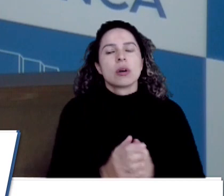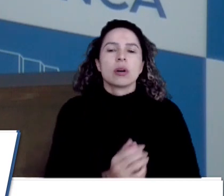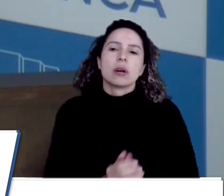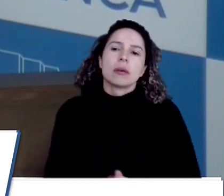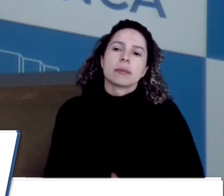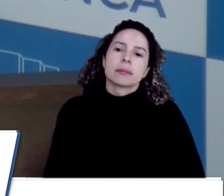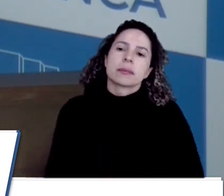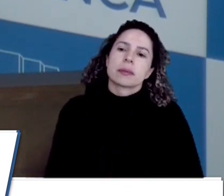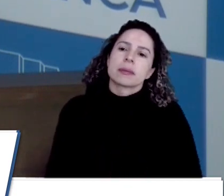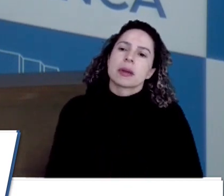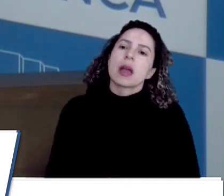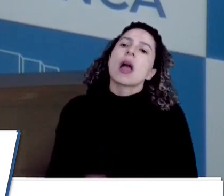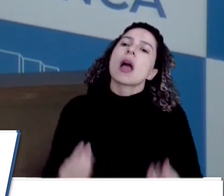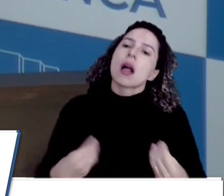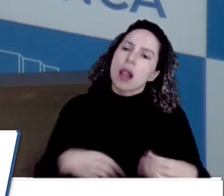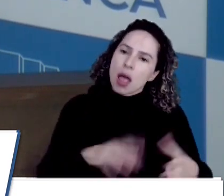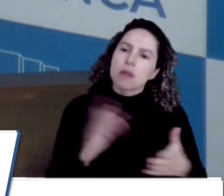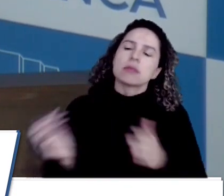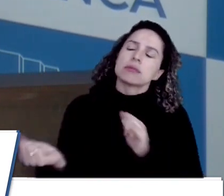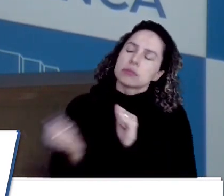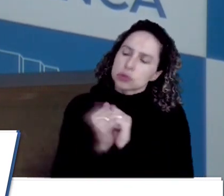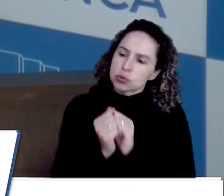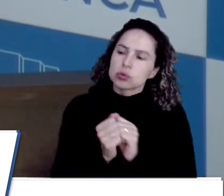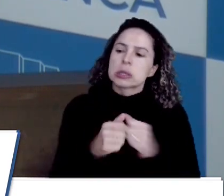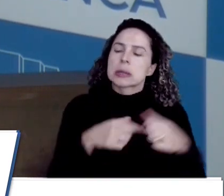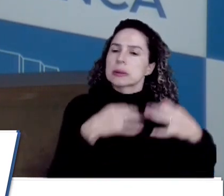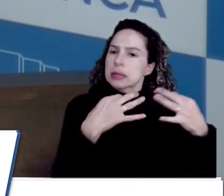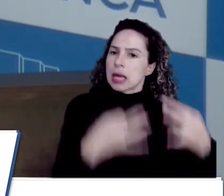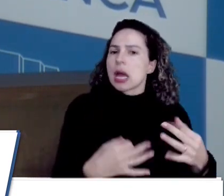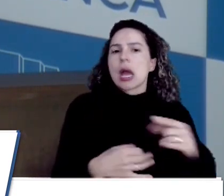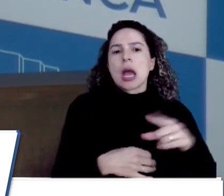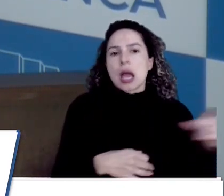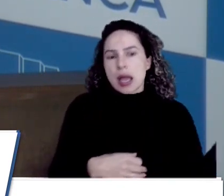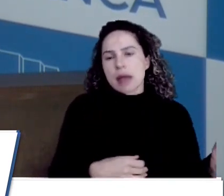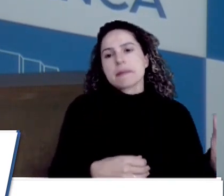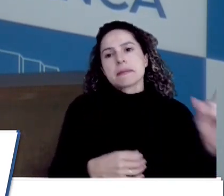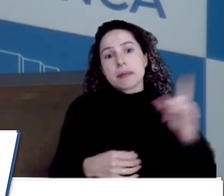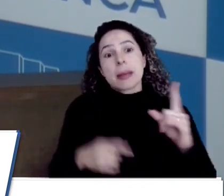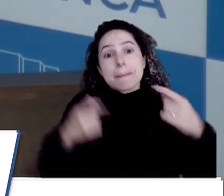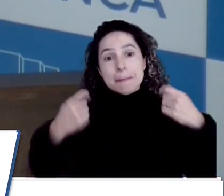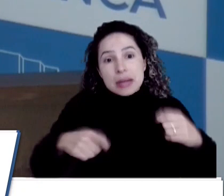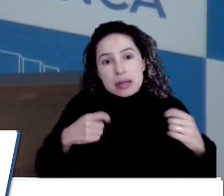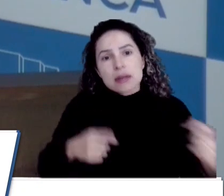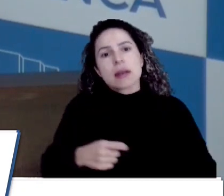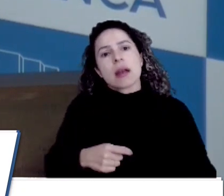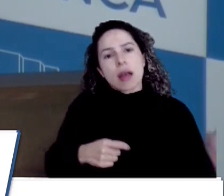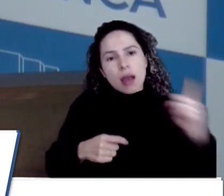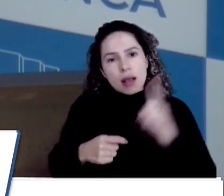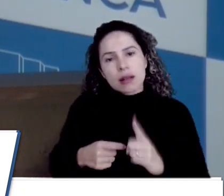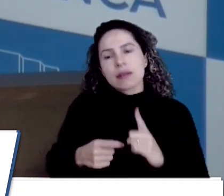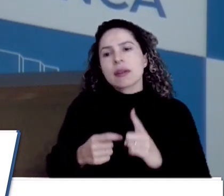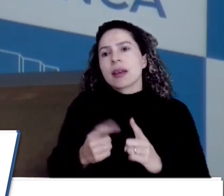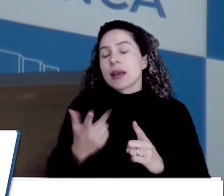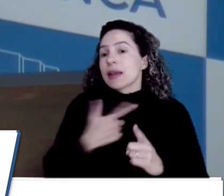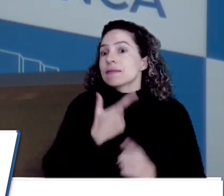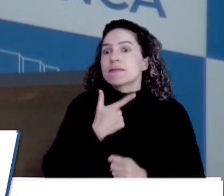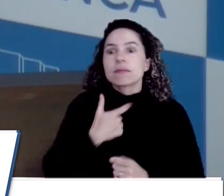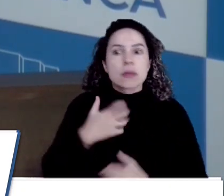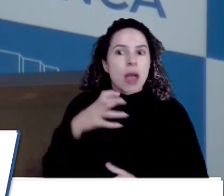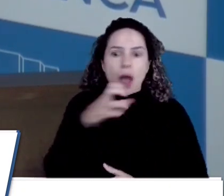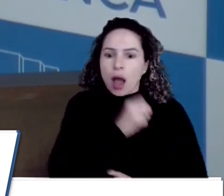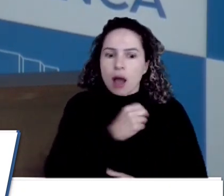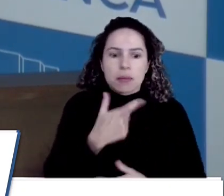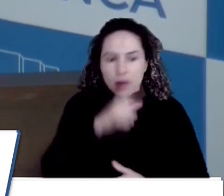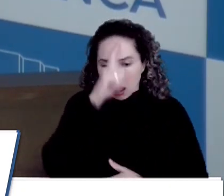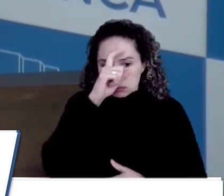até lá, né, nós vamos lá. Eu tenho certeza que eles, a hora que precisar, eles vêm. Porque isso também está louco para pôr o hospital para funcionar.